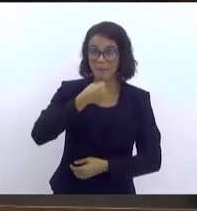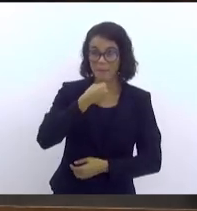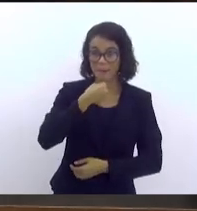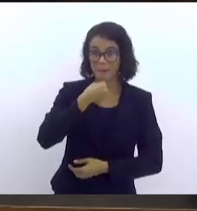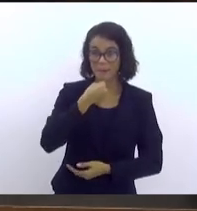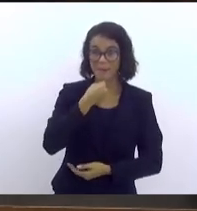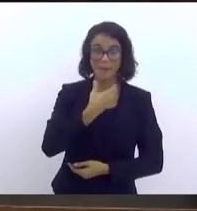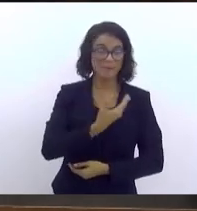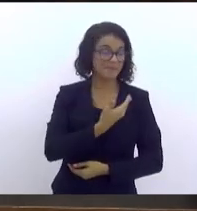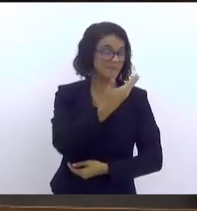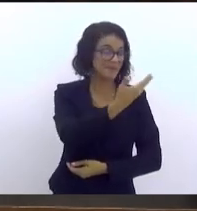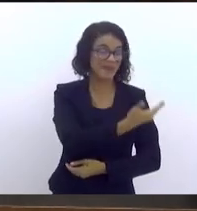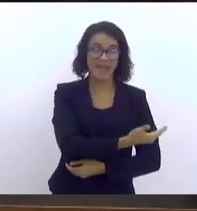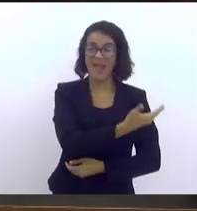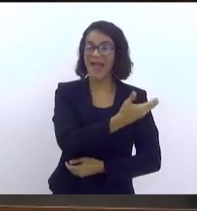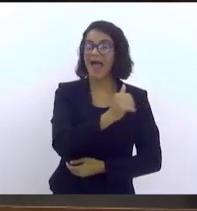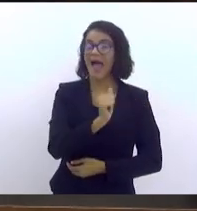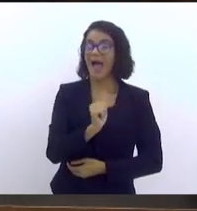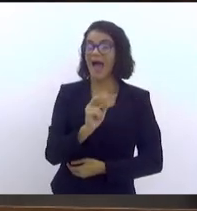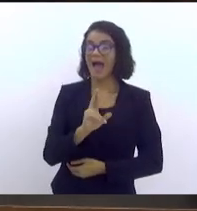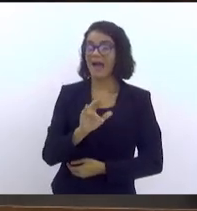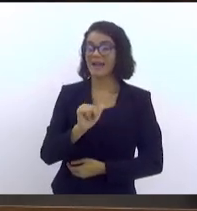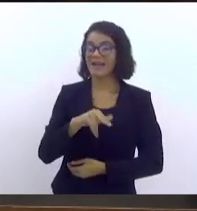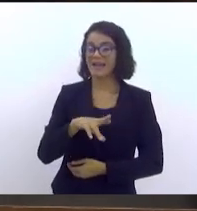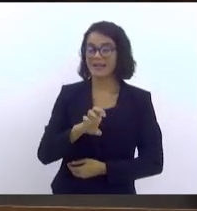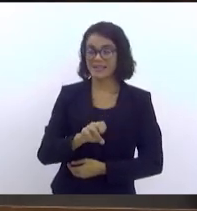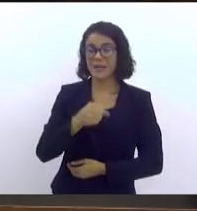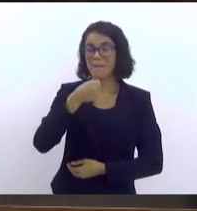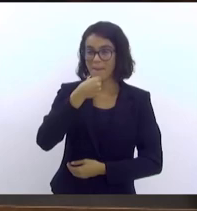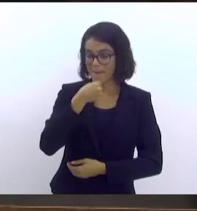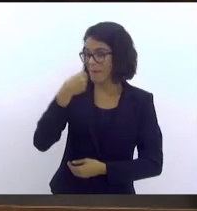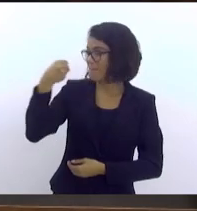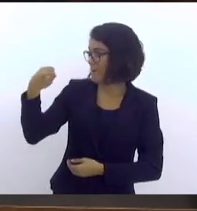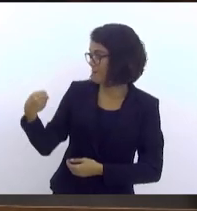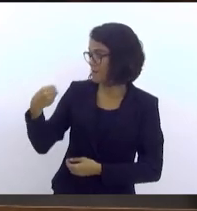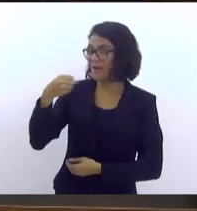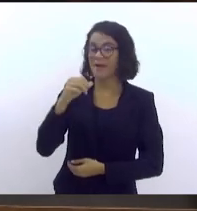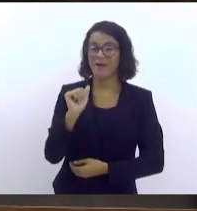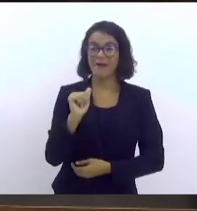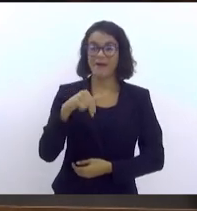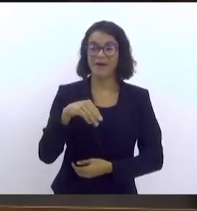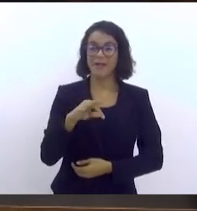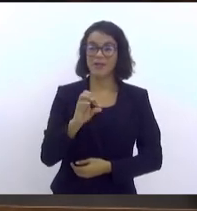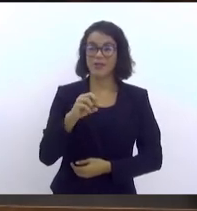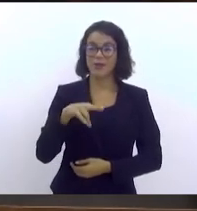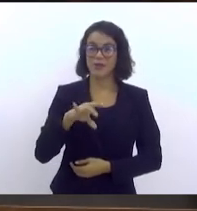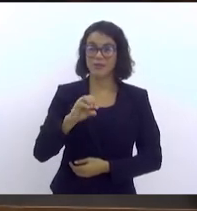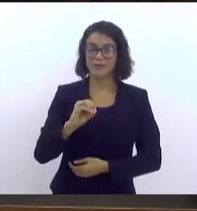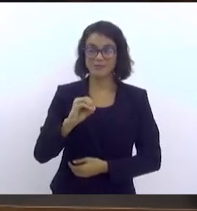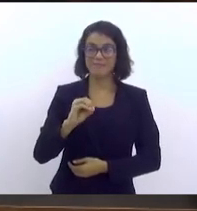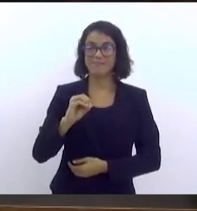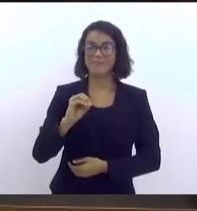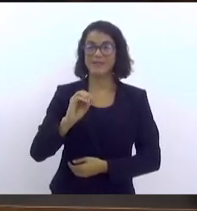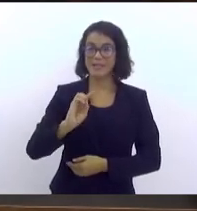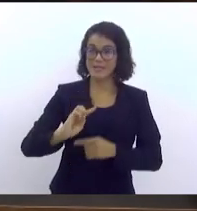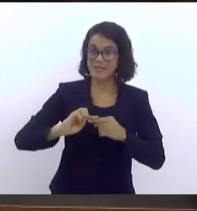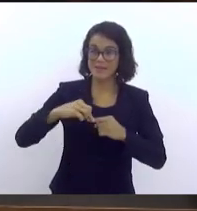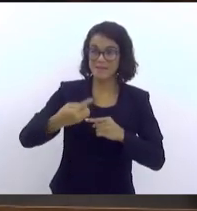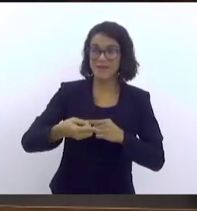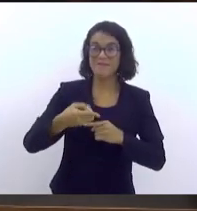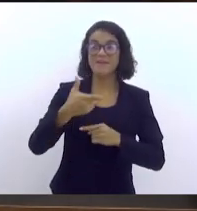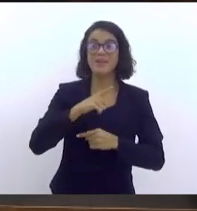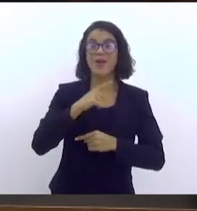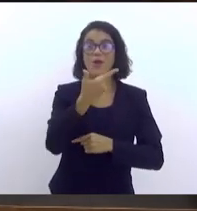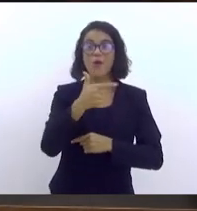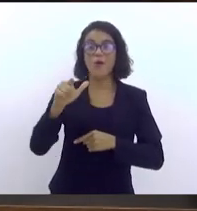para Ariane Paiva vão passar depois para o Antônio Carlos e em breve nós vamos nos retirar que vai ter uma